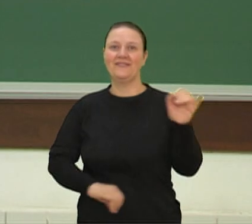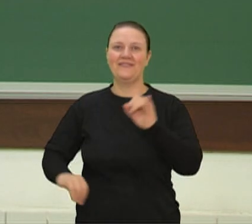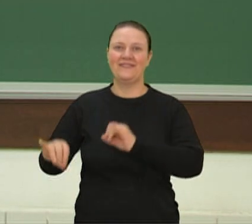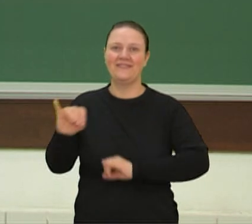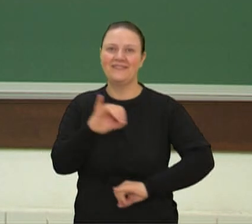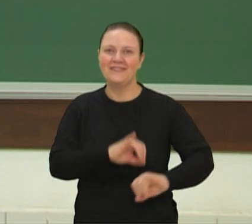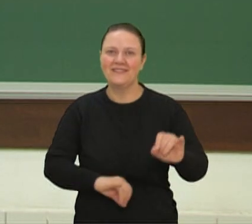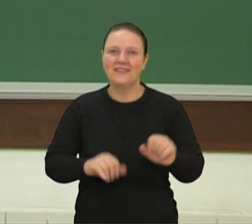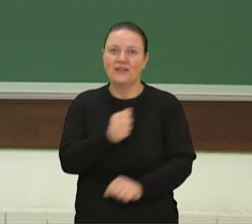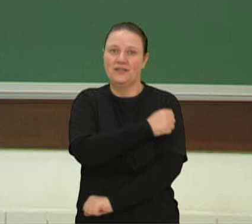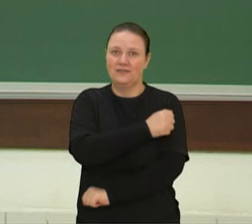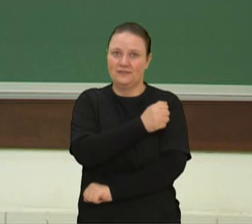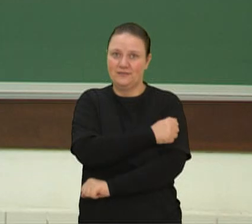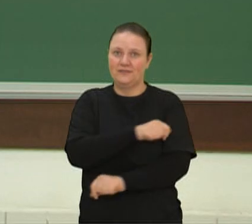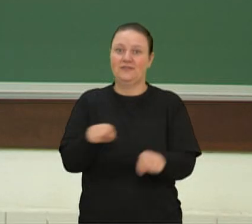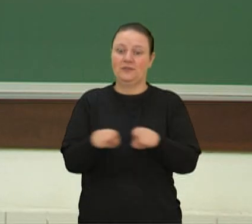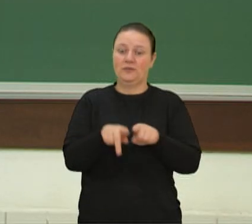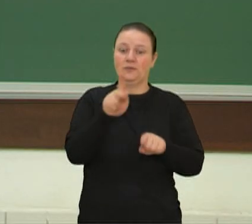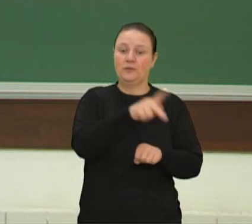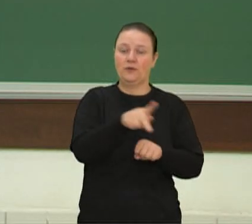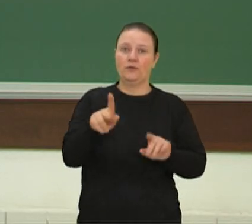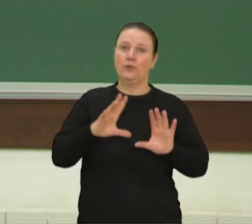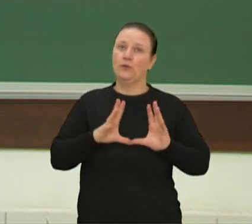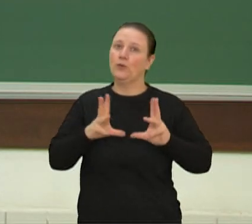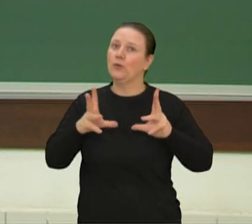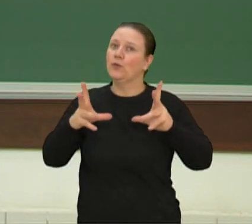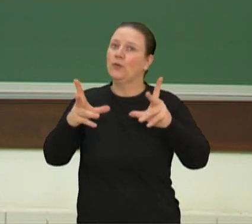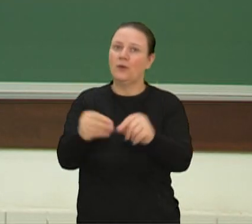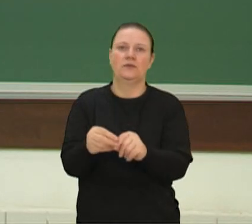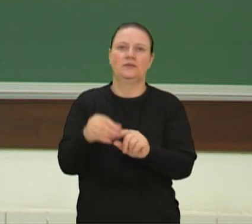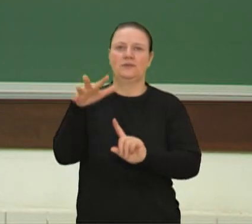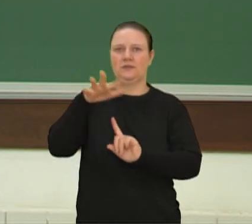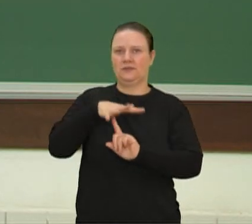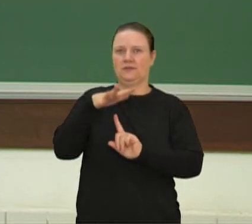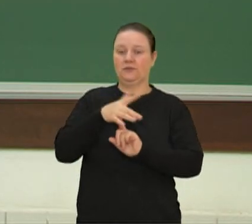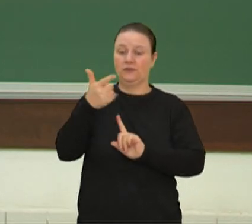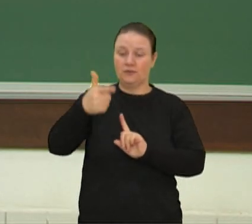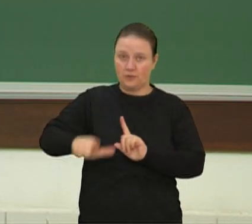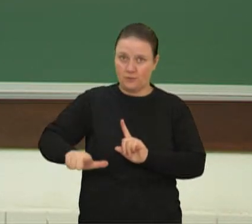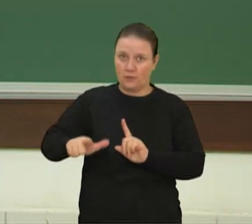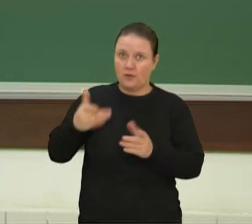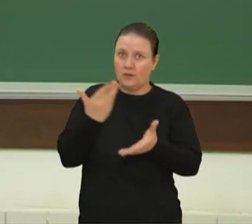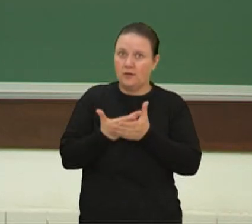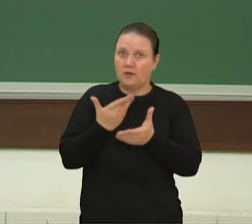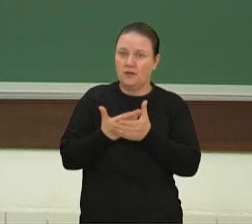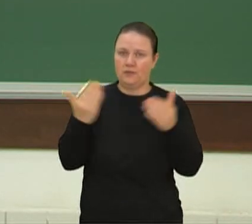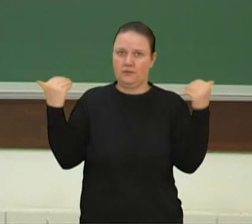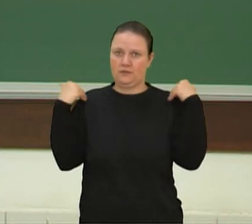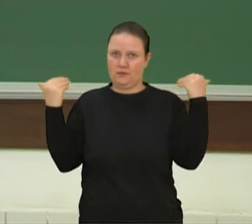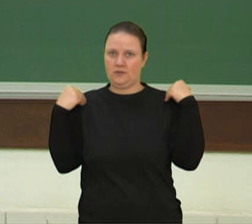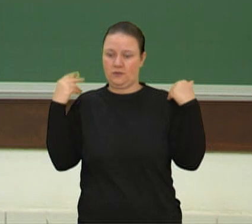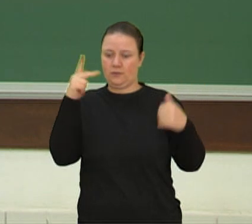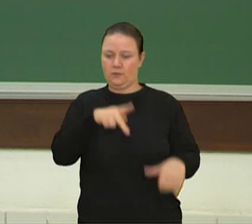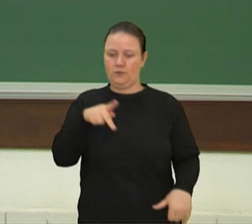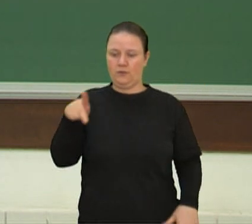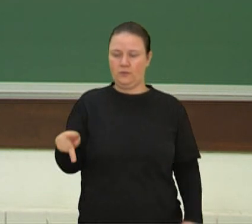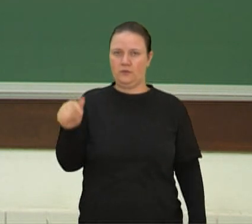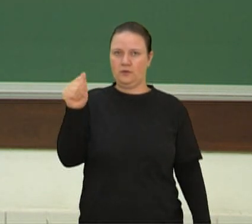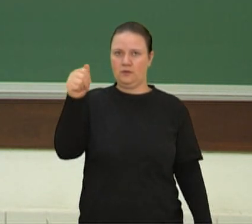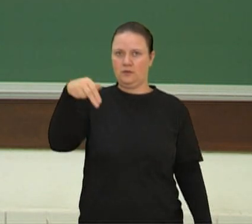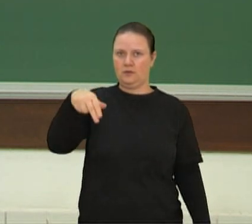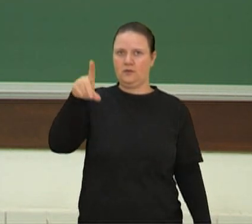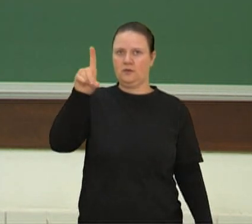Prezados alunos e professores de todo o Paraná, estamos aqui mais uma vez para mais uma aula de Educação Física. Eu sou o Andrei e essa é a aula de